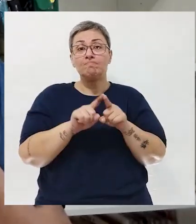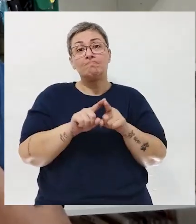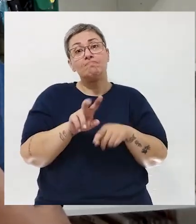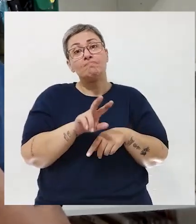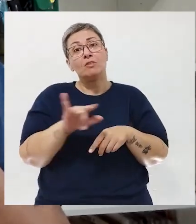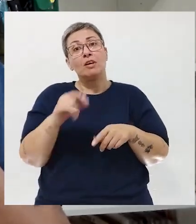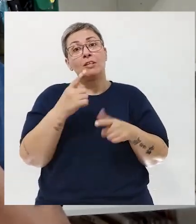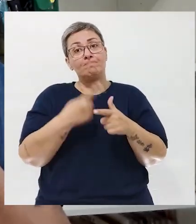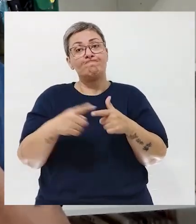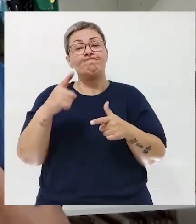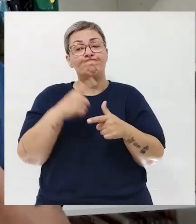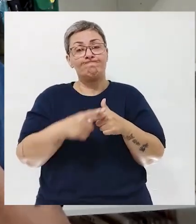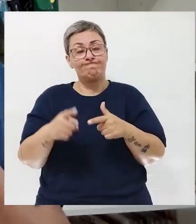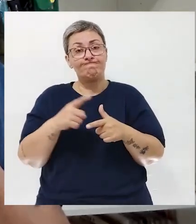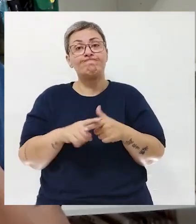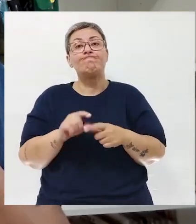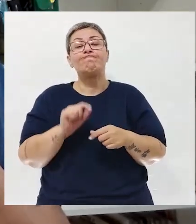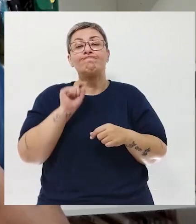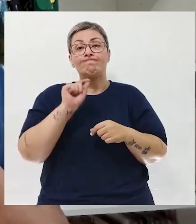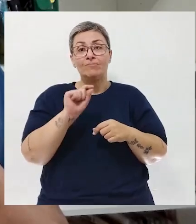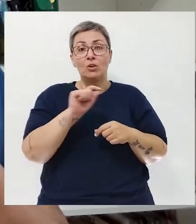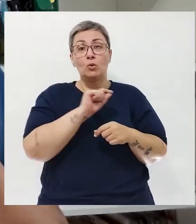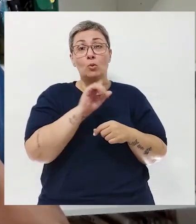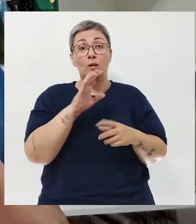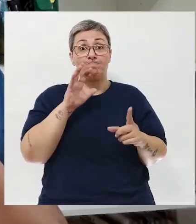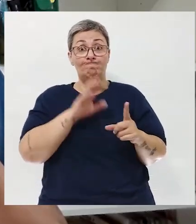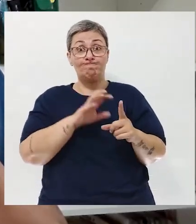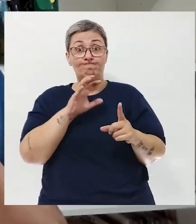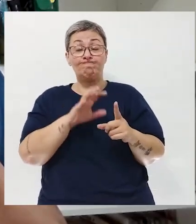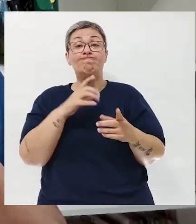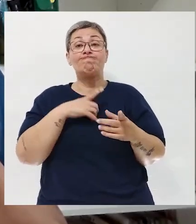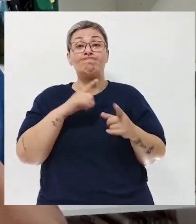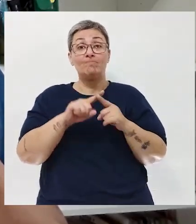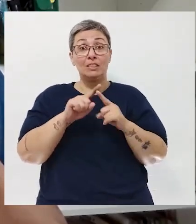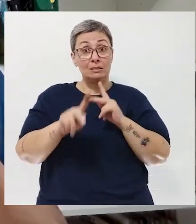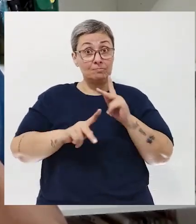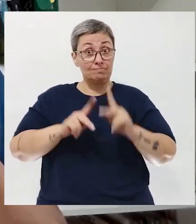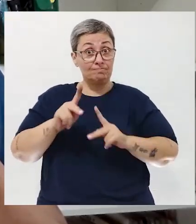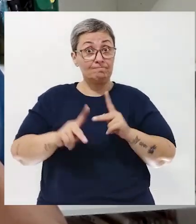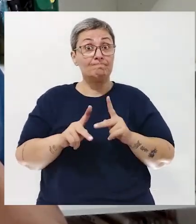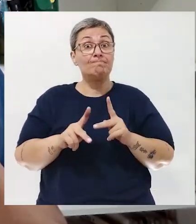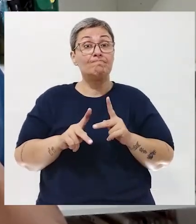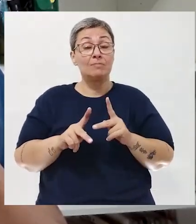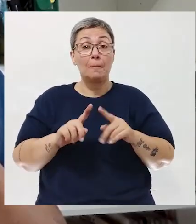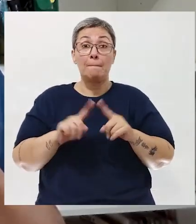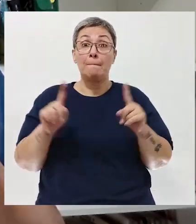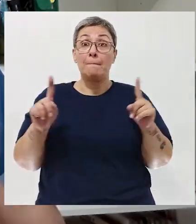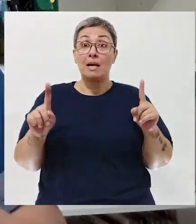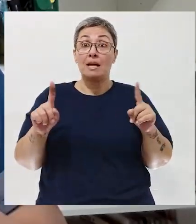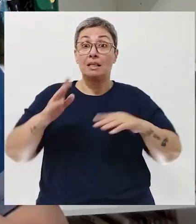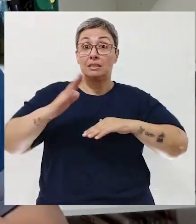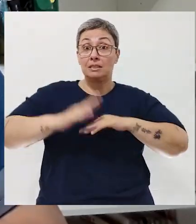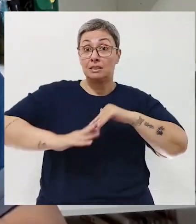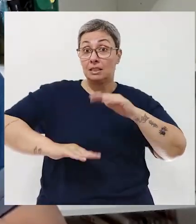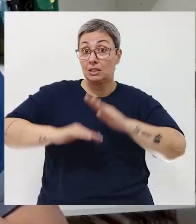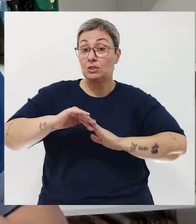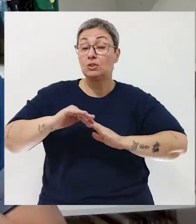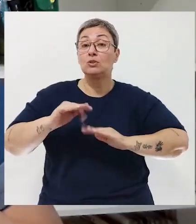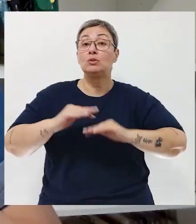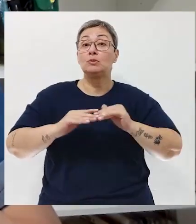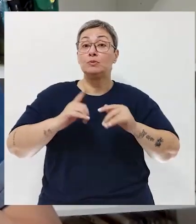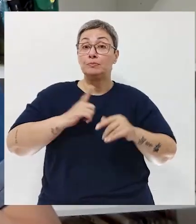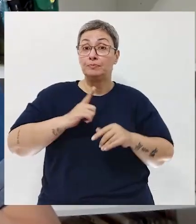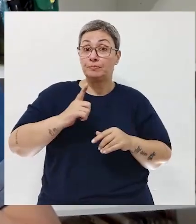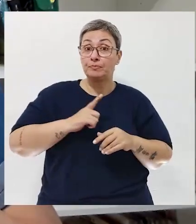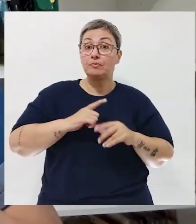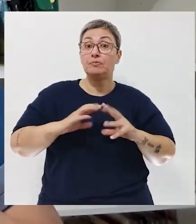tornam um problema, uma ameaça aos cidadãos. Mas há ações a serem